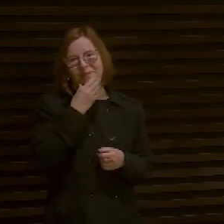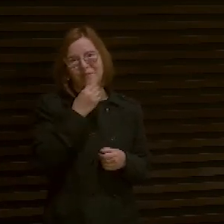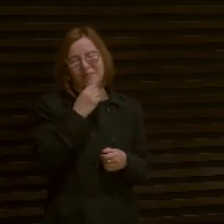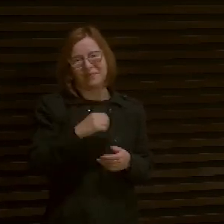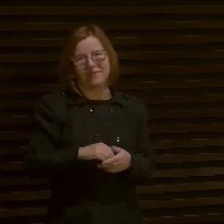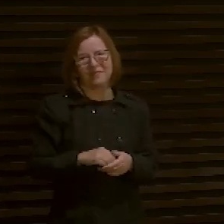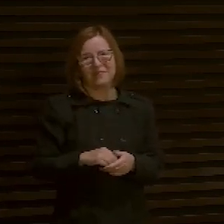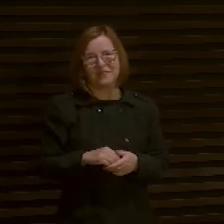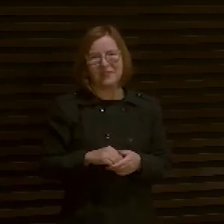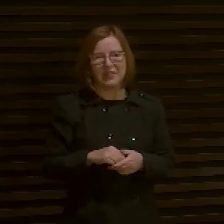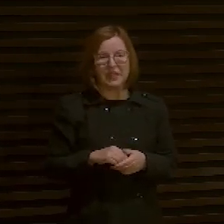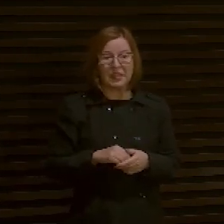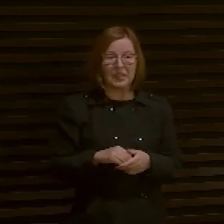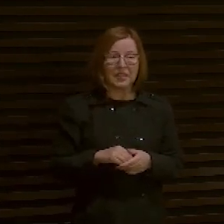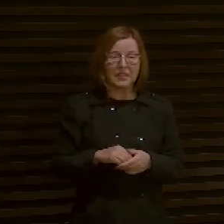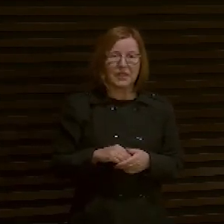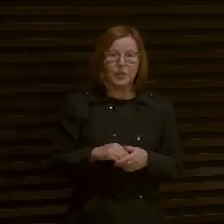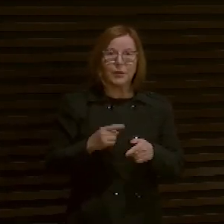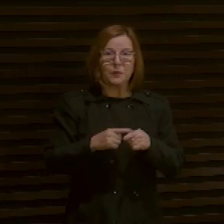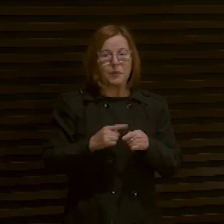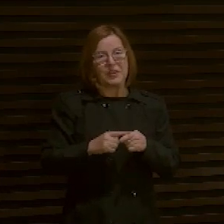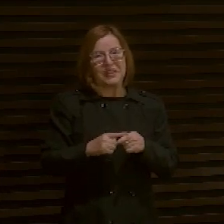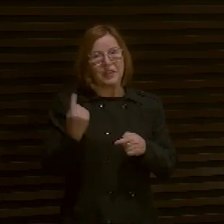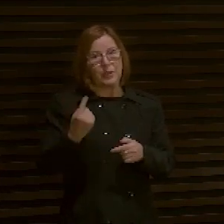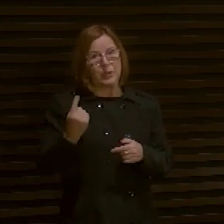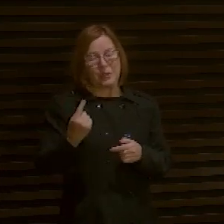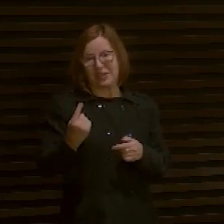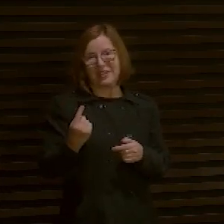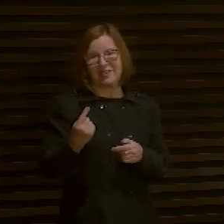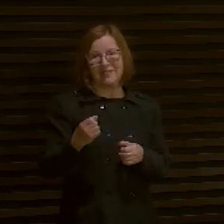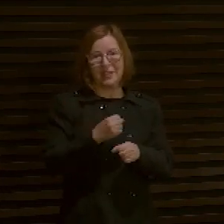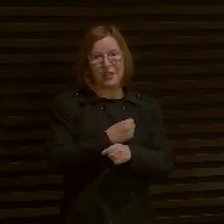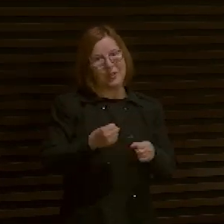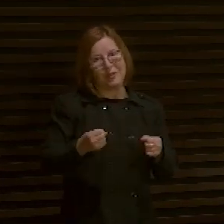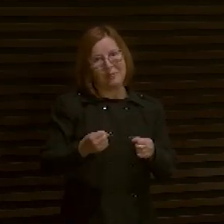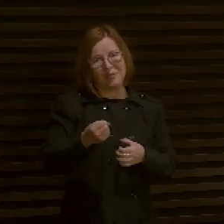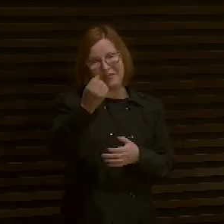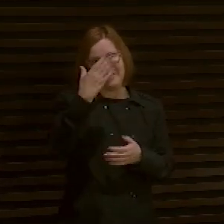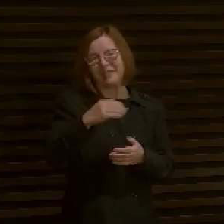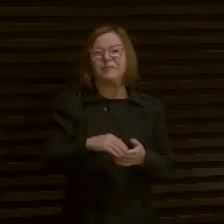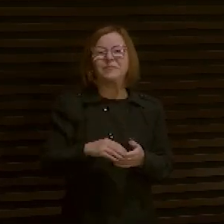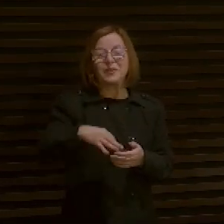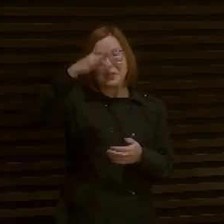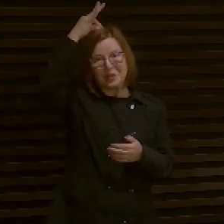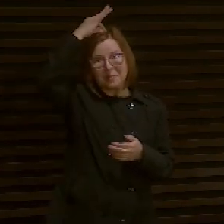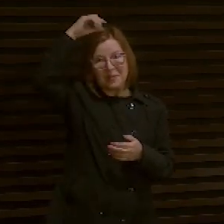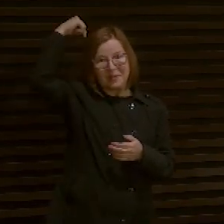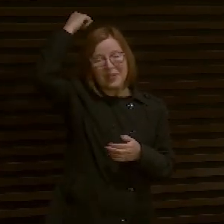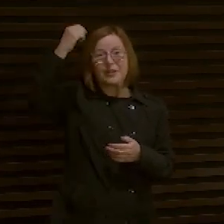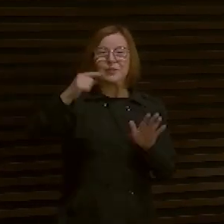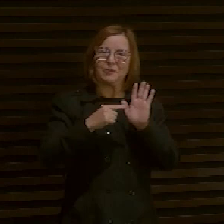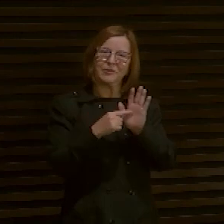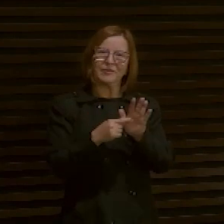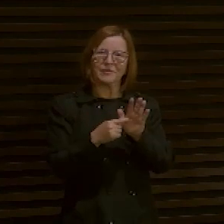convence. O ser humano preso não se convence. É a graça de Deus. É o Espírito Santo de Deus.